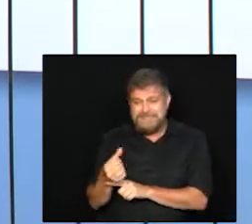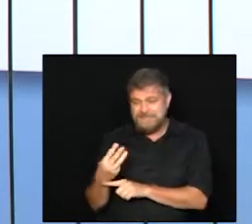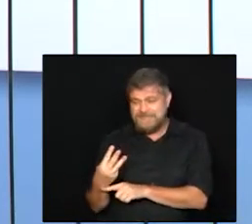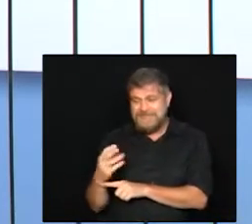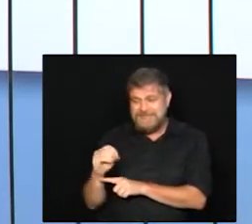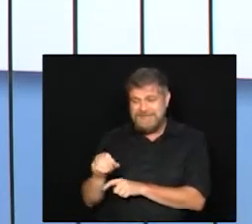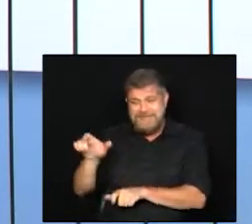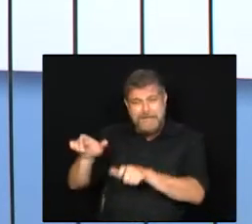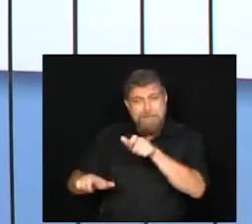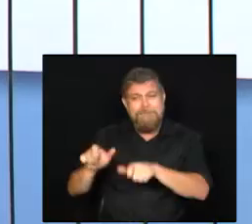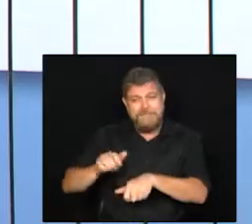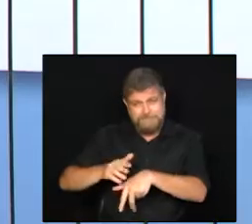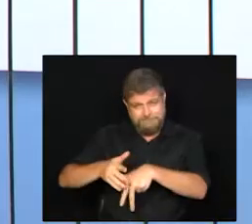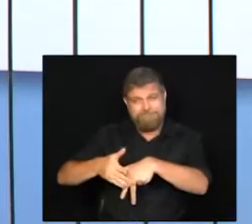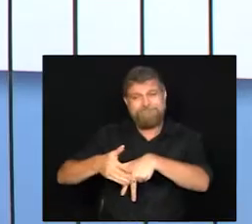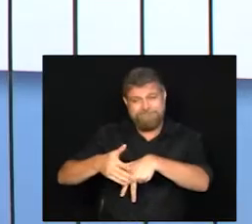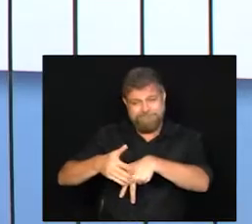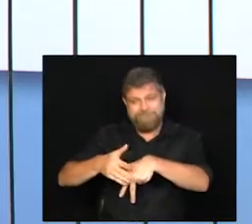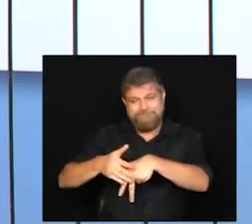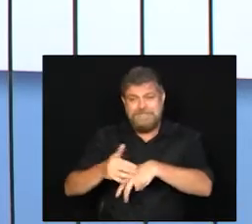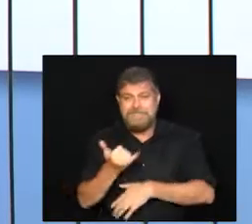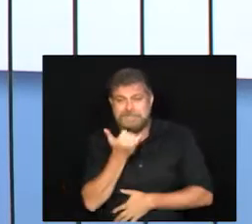10.718.630 casos.